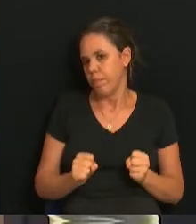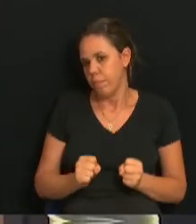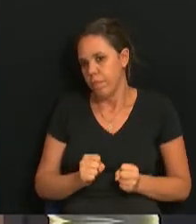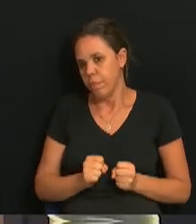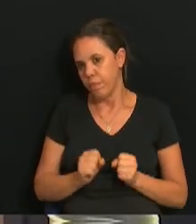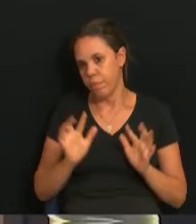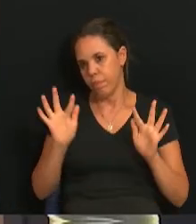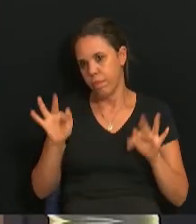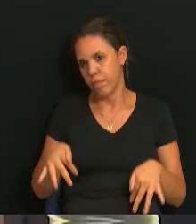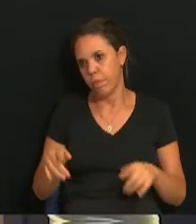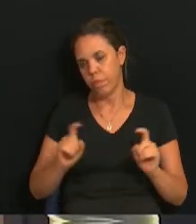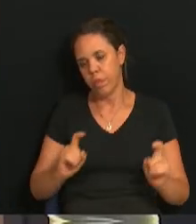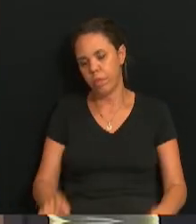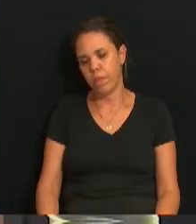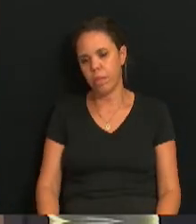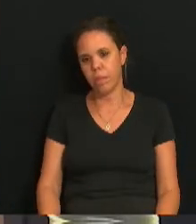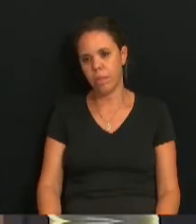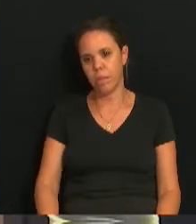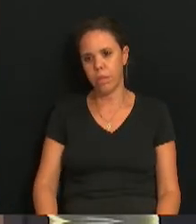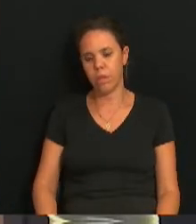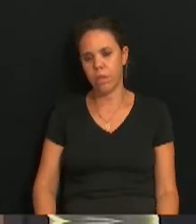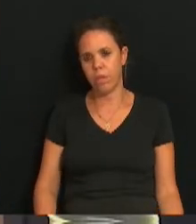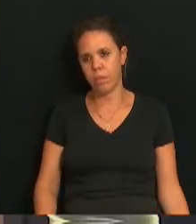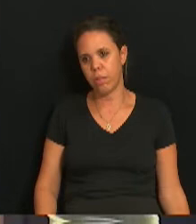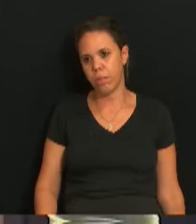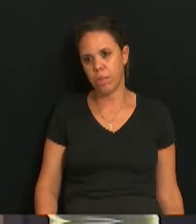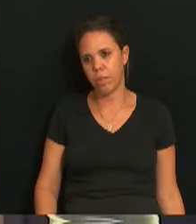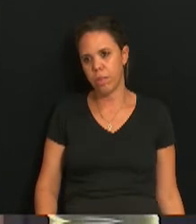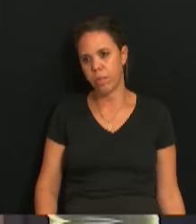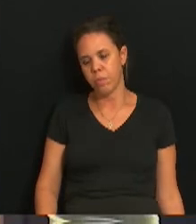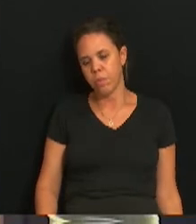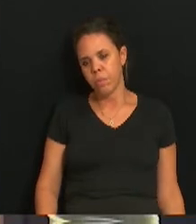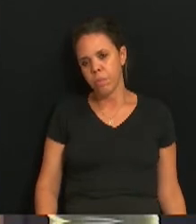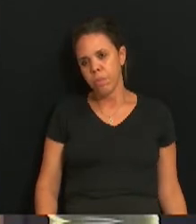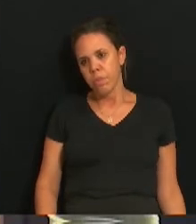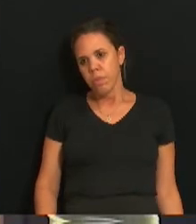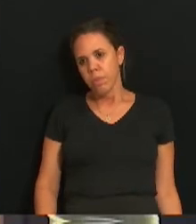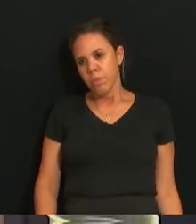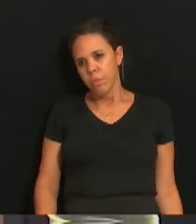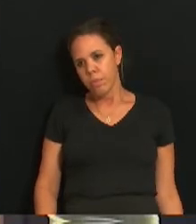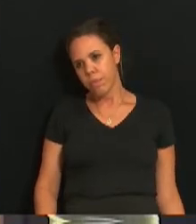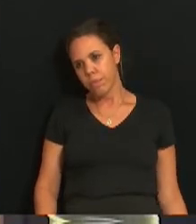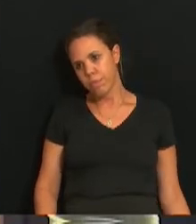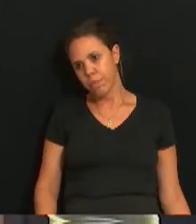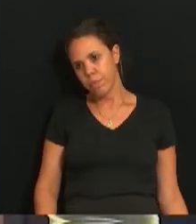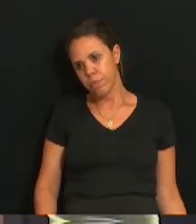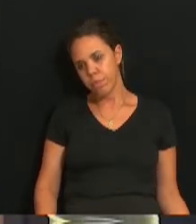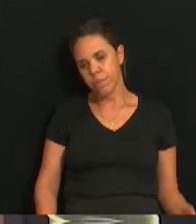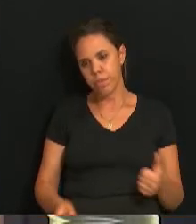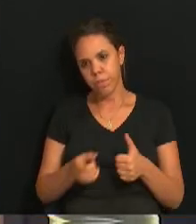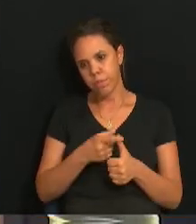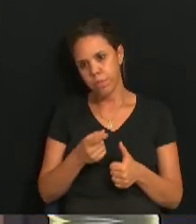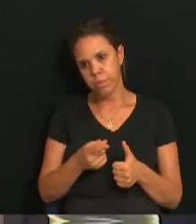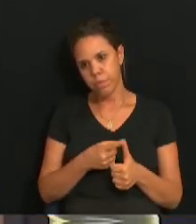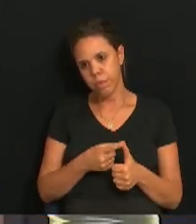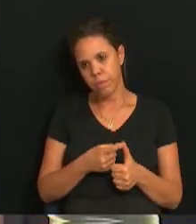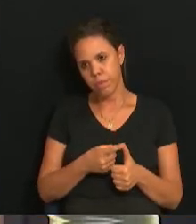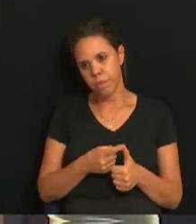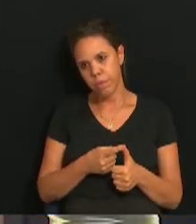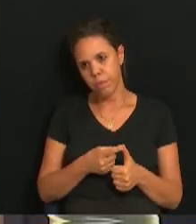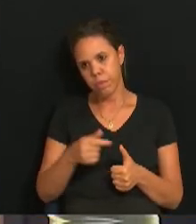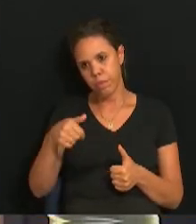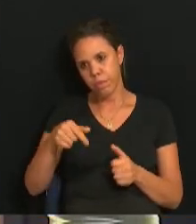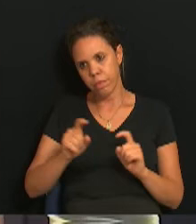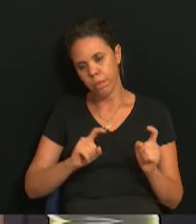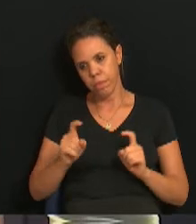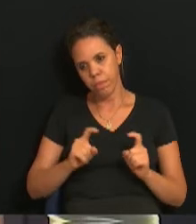finalizar essa reunião dessa comissão, é falar o seguinte. Bom, primeiro, dizer que essa reunião